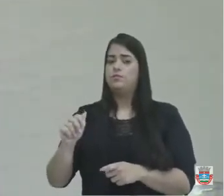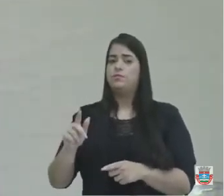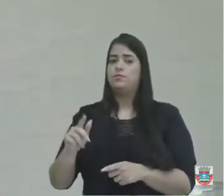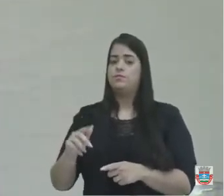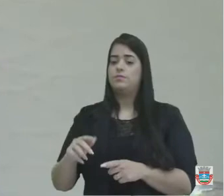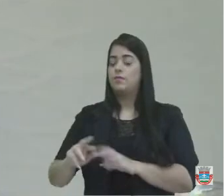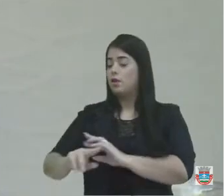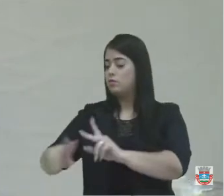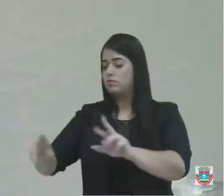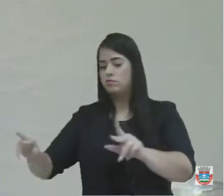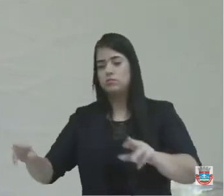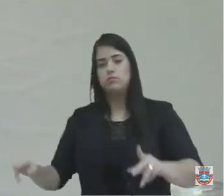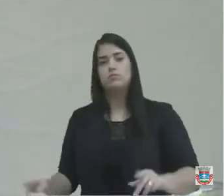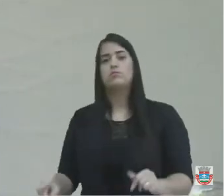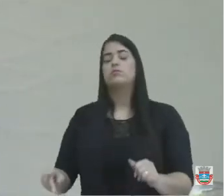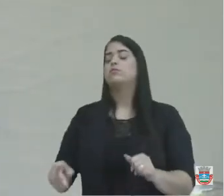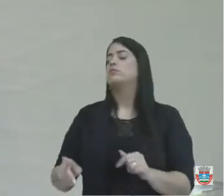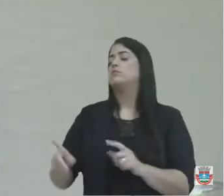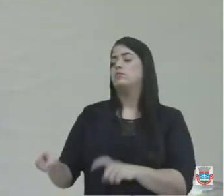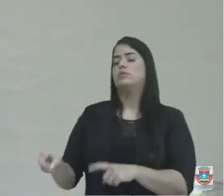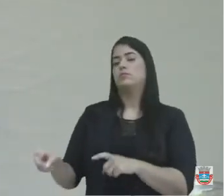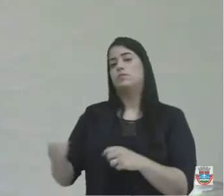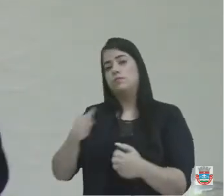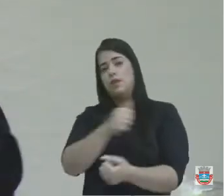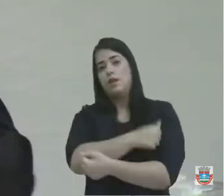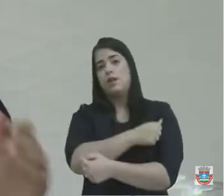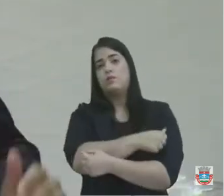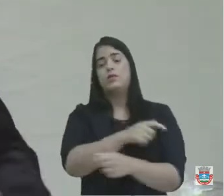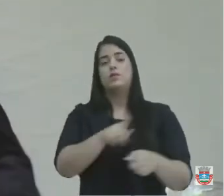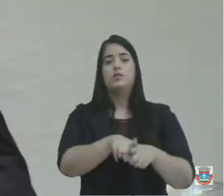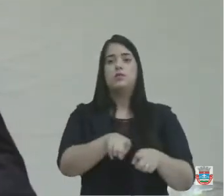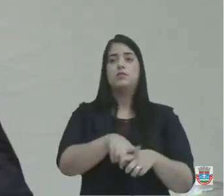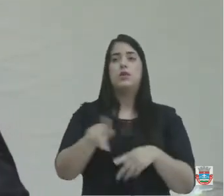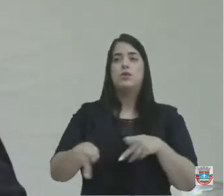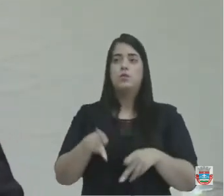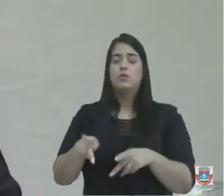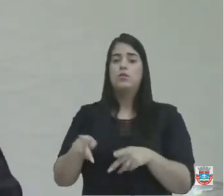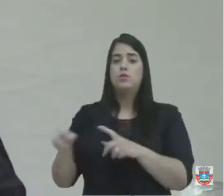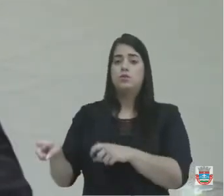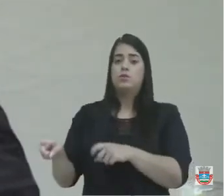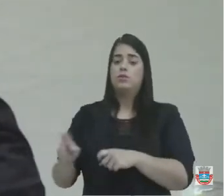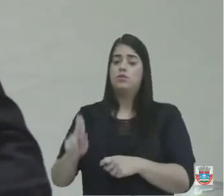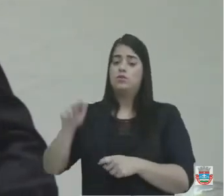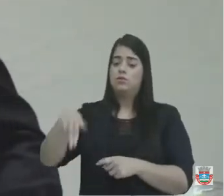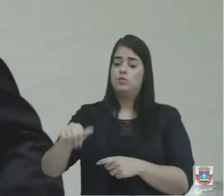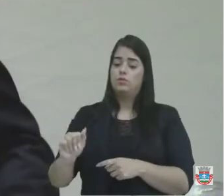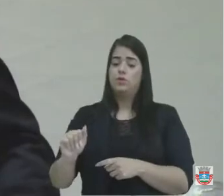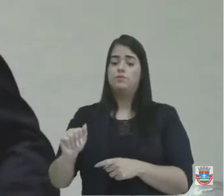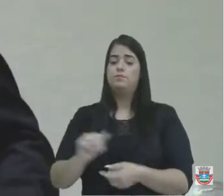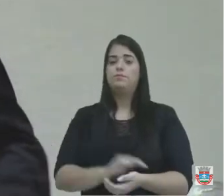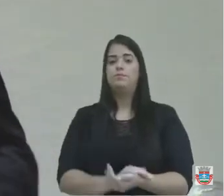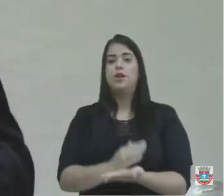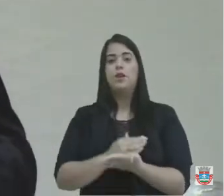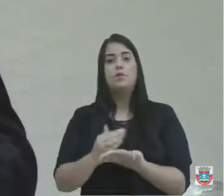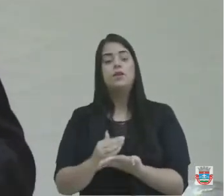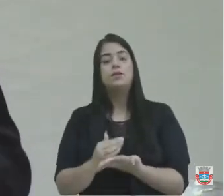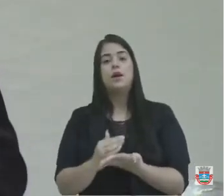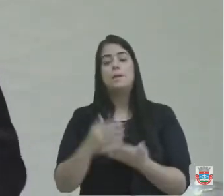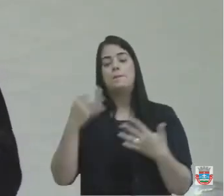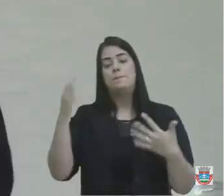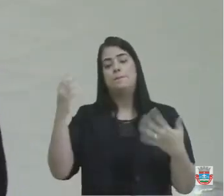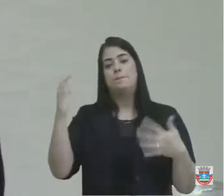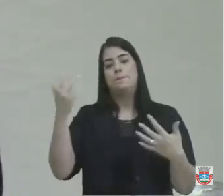Sodré e poeira um abraço aí também o pessoal da onda dos Cordeiros né então começa hoje